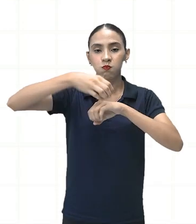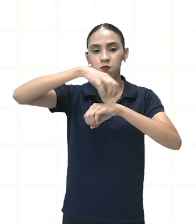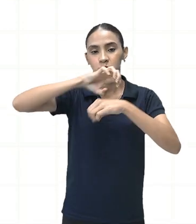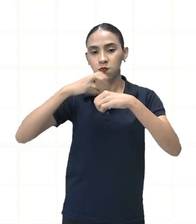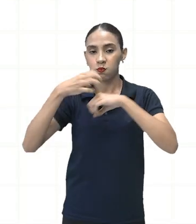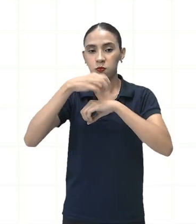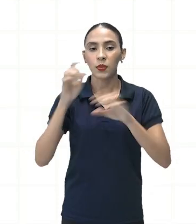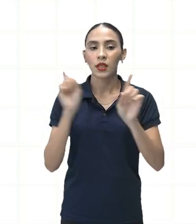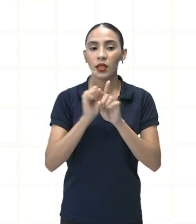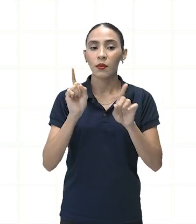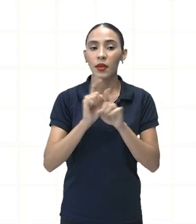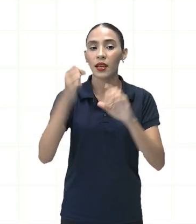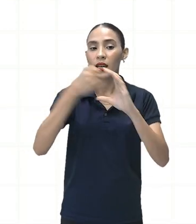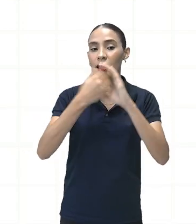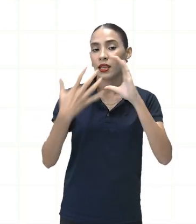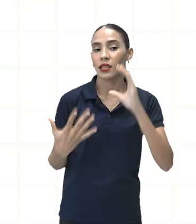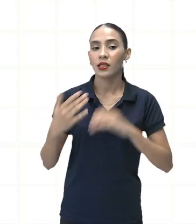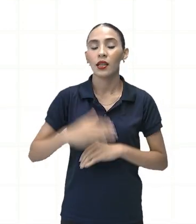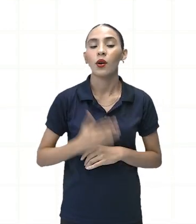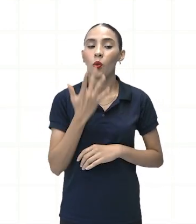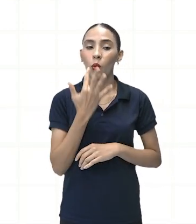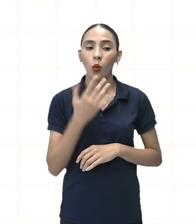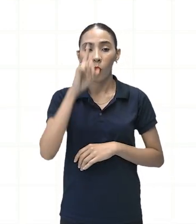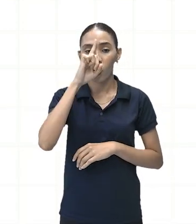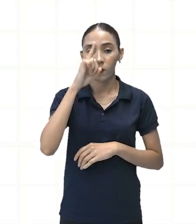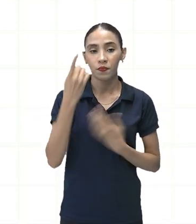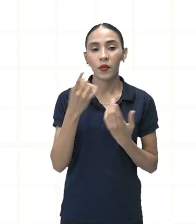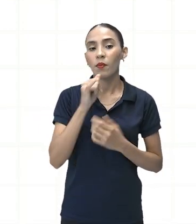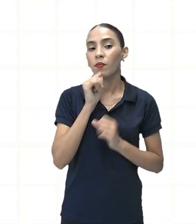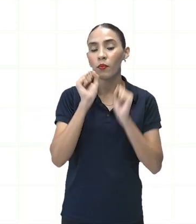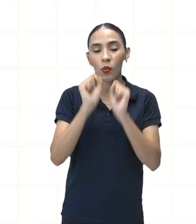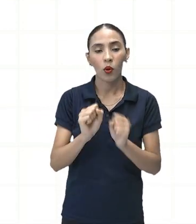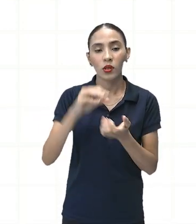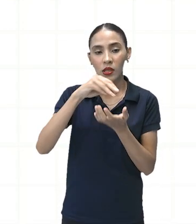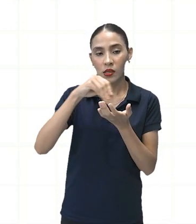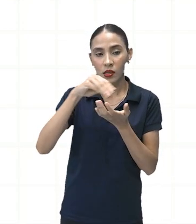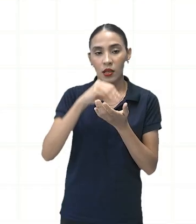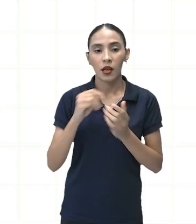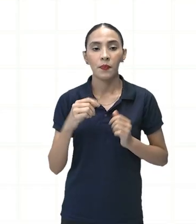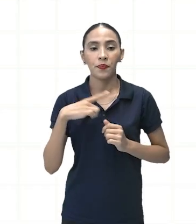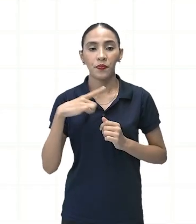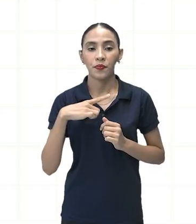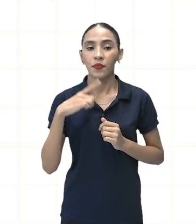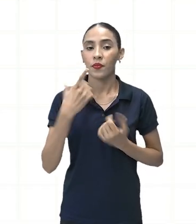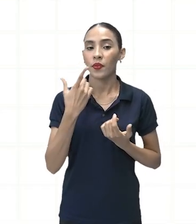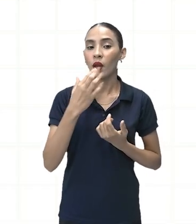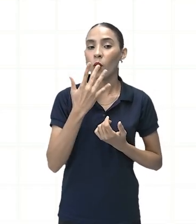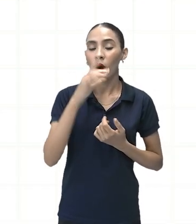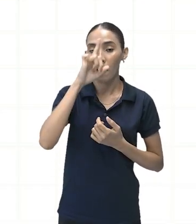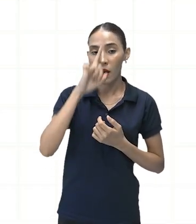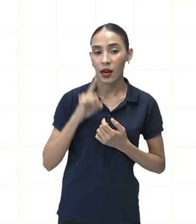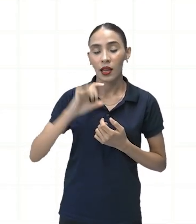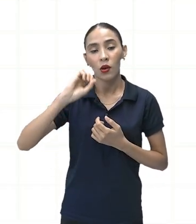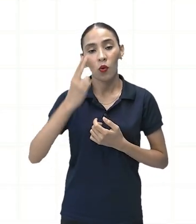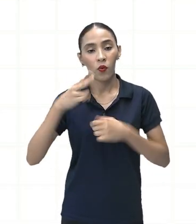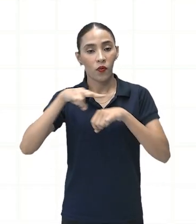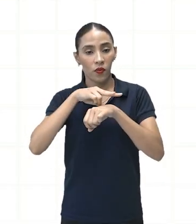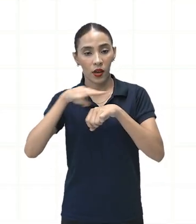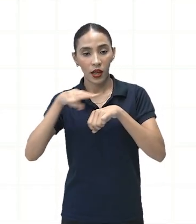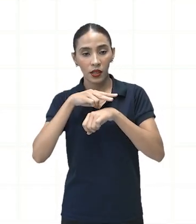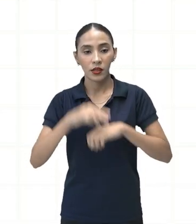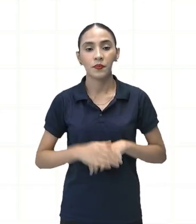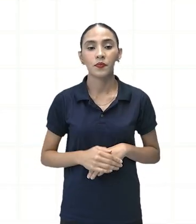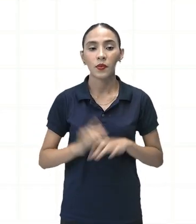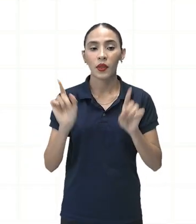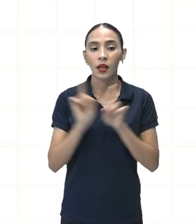sua vez, a característica cor da semente, onde essas sementes poderiam ser de coloração amarela ou